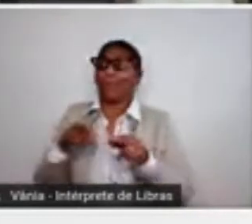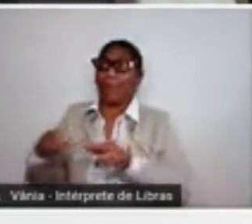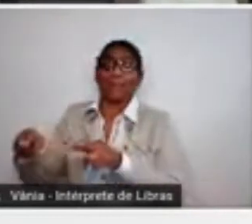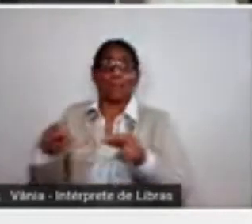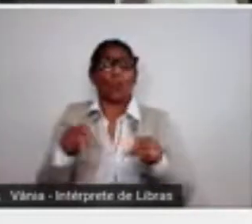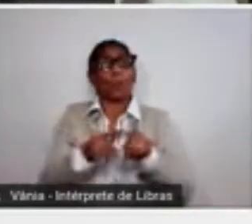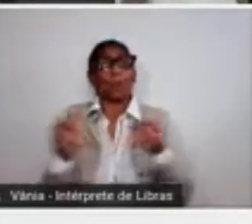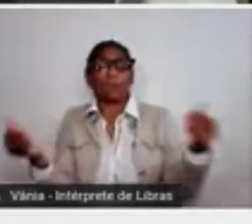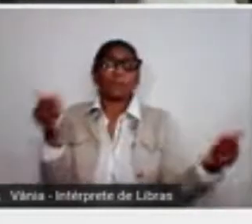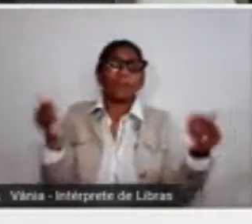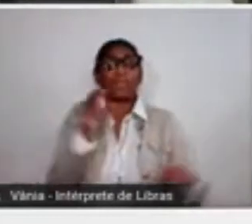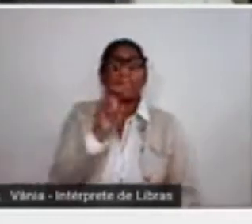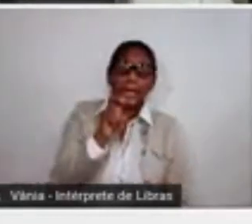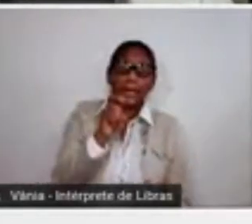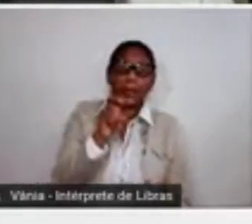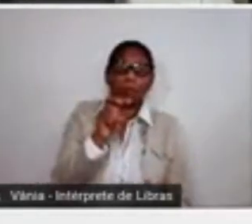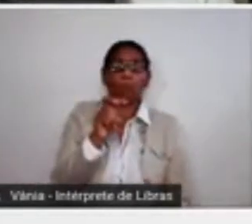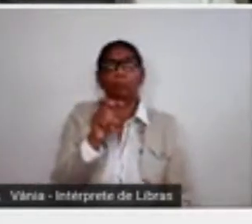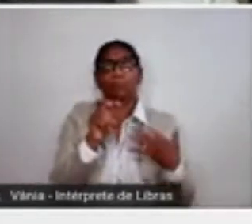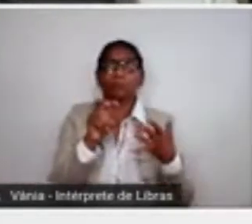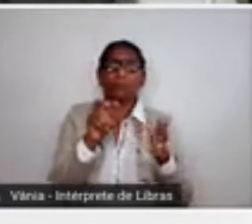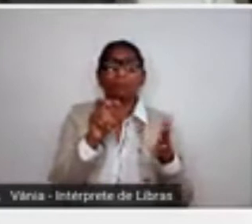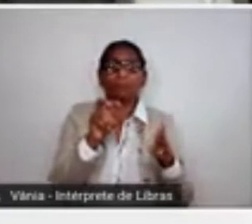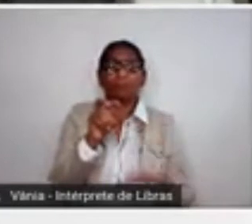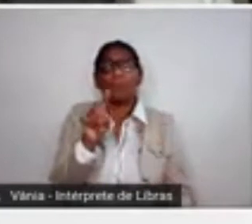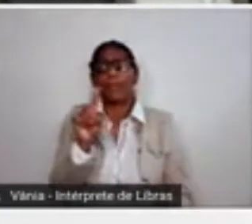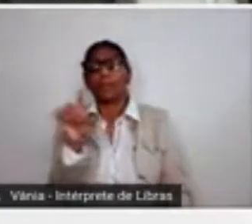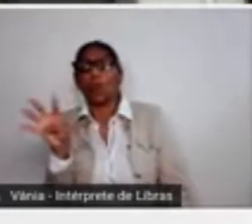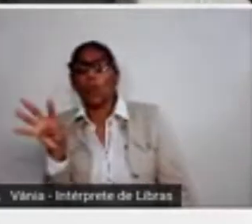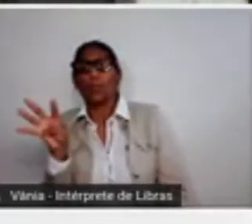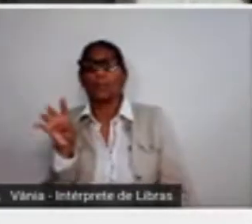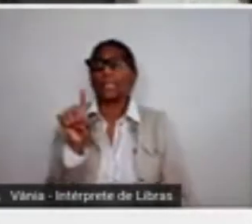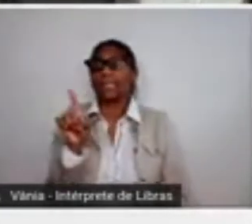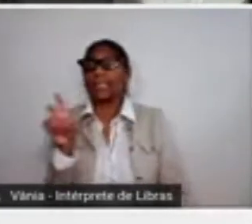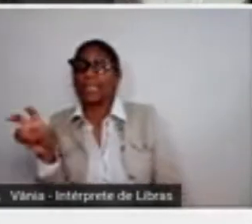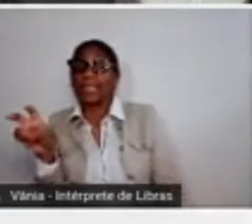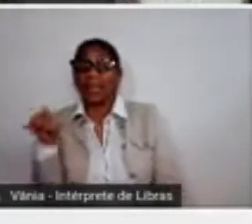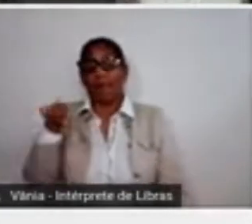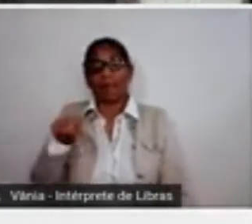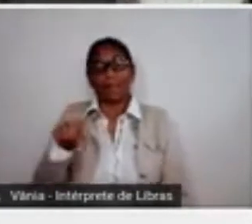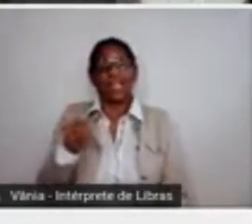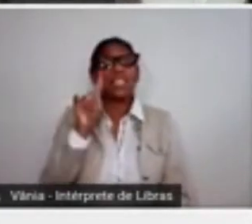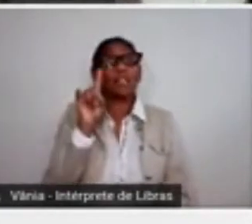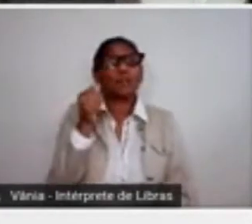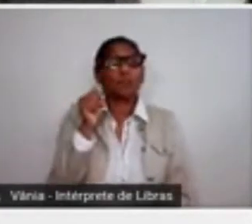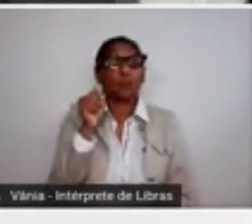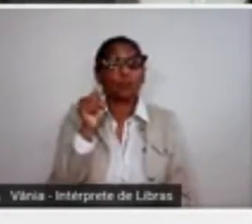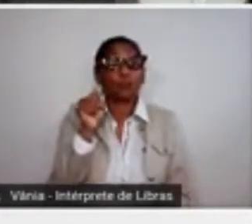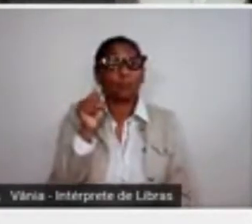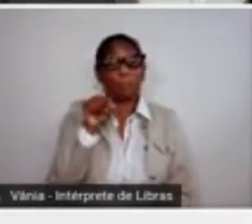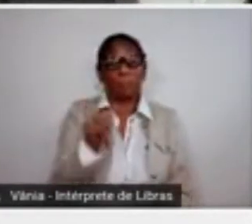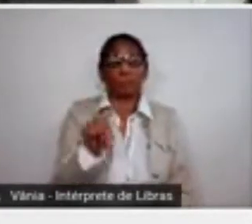de 5 a 14, 15. Aqui na região Porto Alegre a gente vê